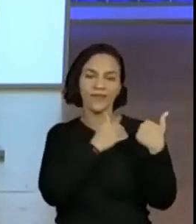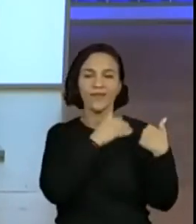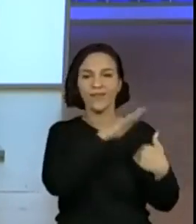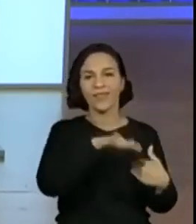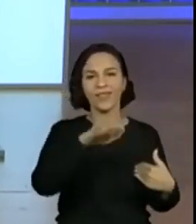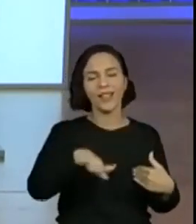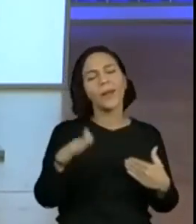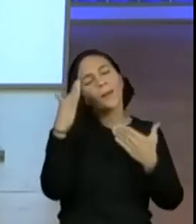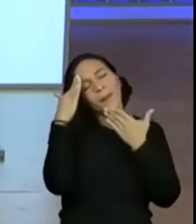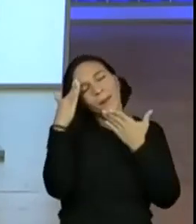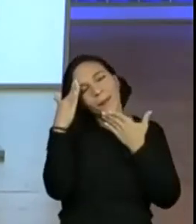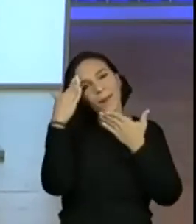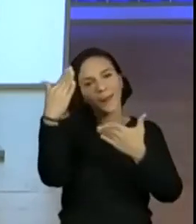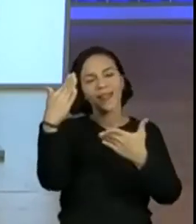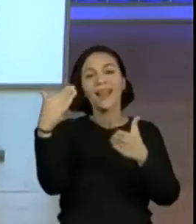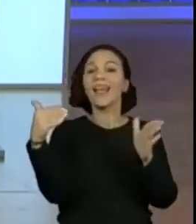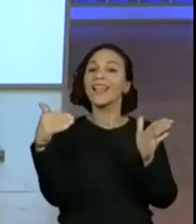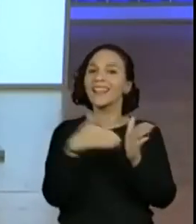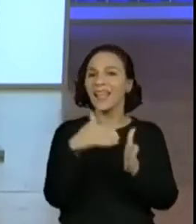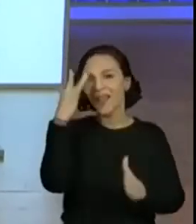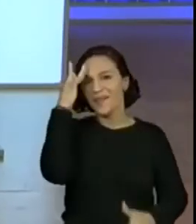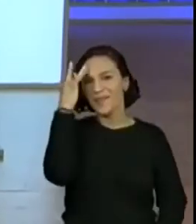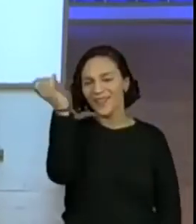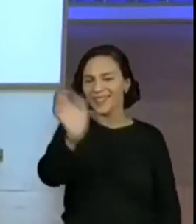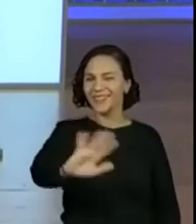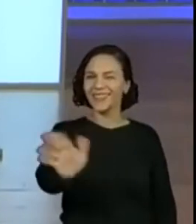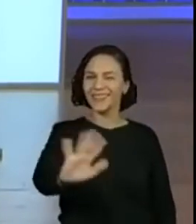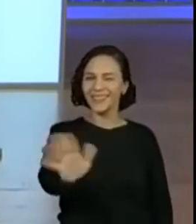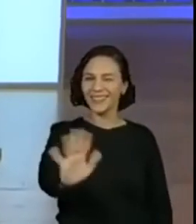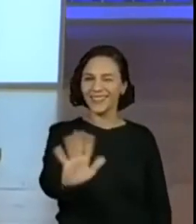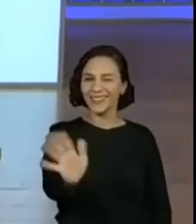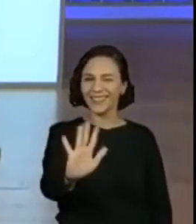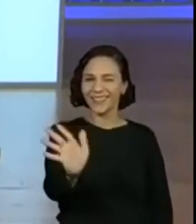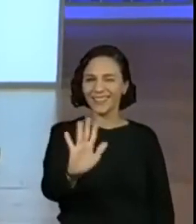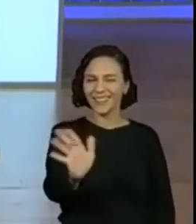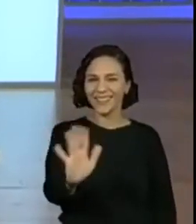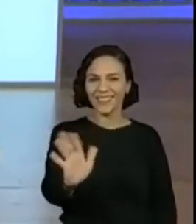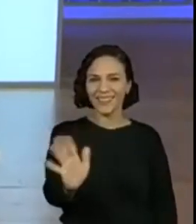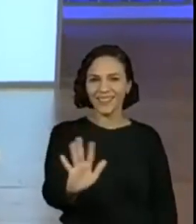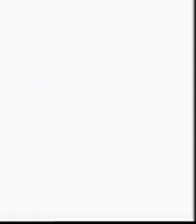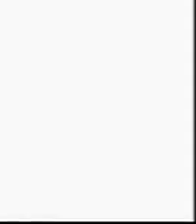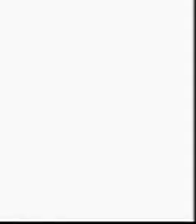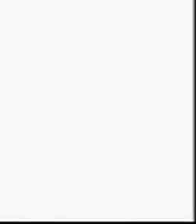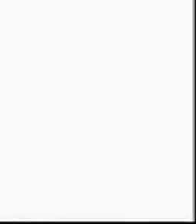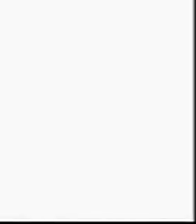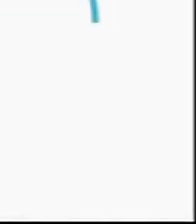criançada. Muito obrigada e até amanhã. Tchau, beijão, tchau. Beijão, primeiro ano.